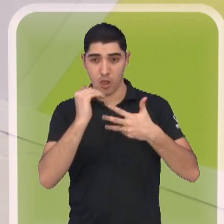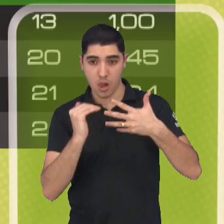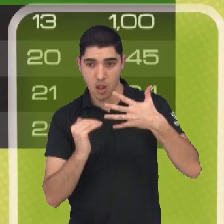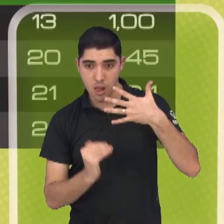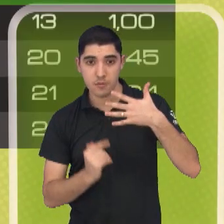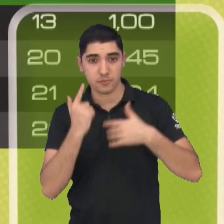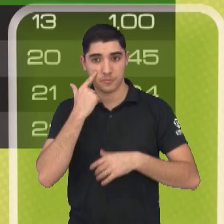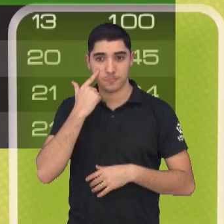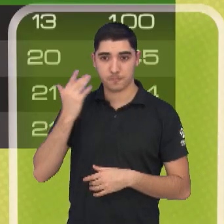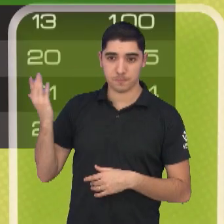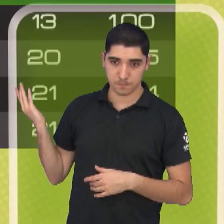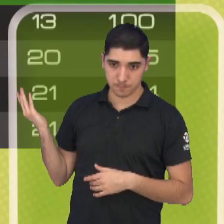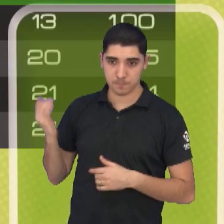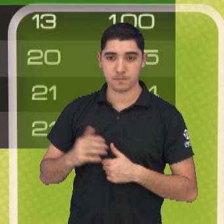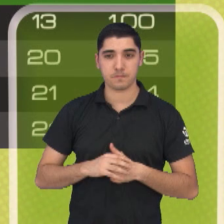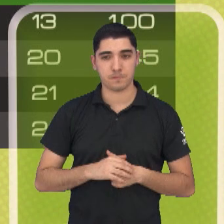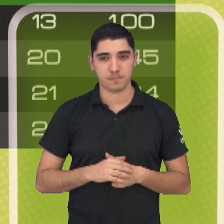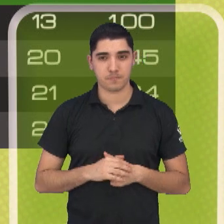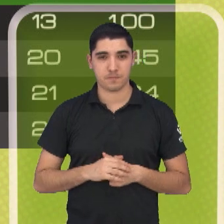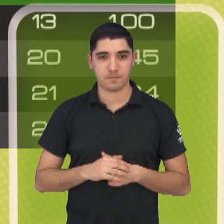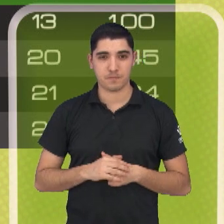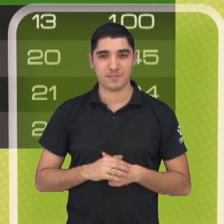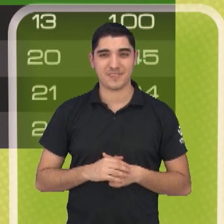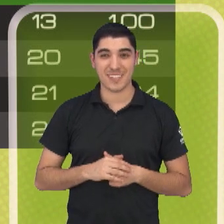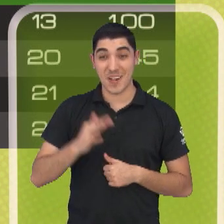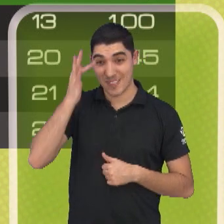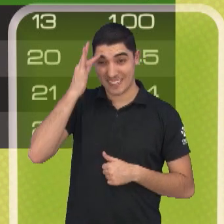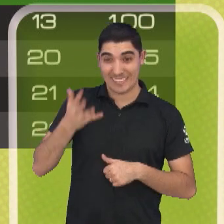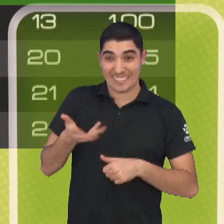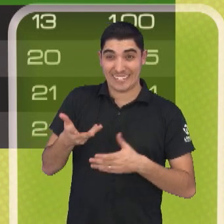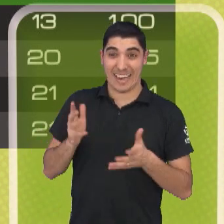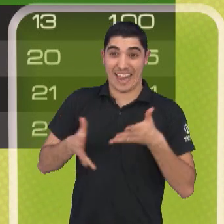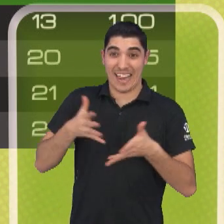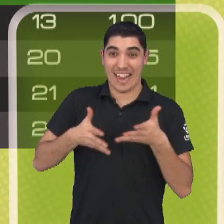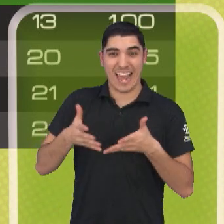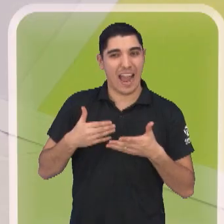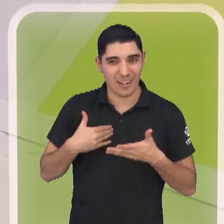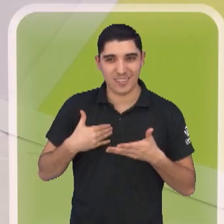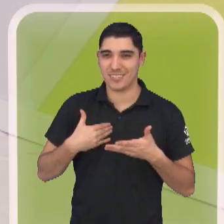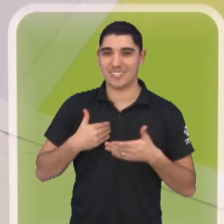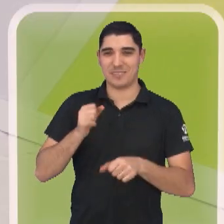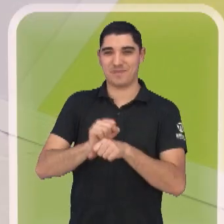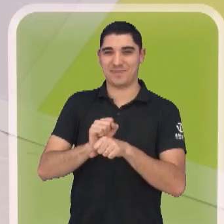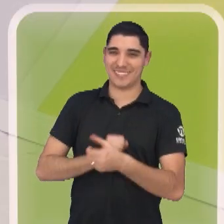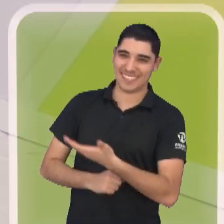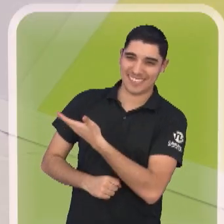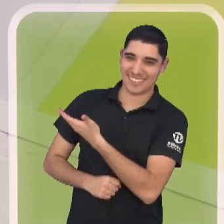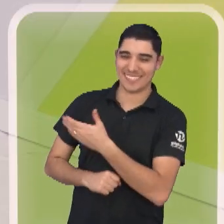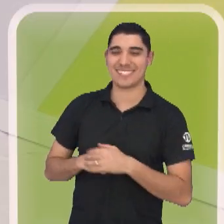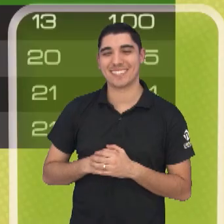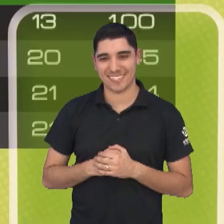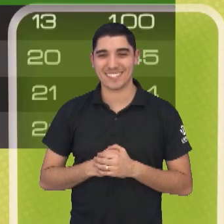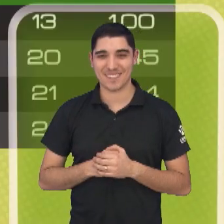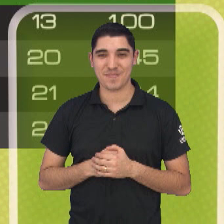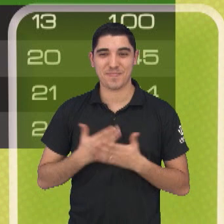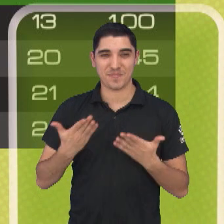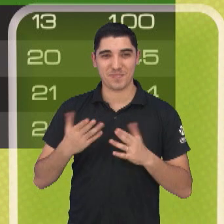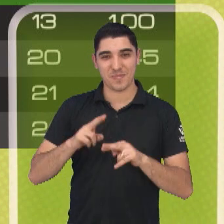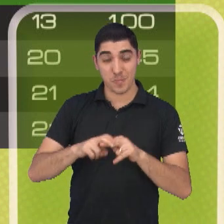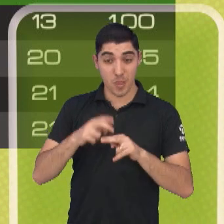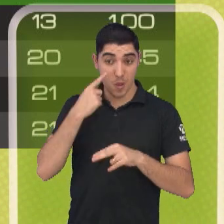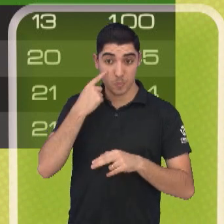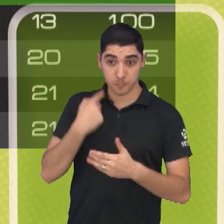Campinas Sesi Suzano Blumenau Guarulhos lá no Luiz lá do Pikachu para traduzir tudo isso ele só mostra panelinha Araguari os oito